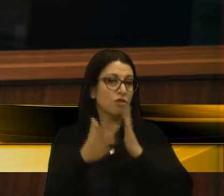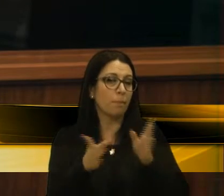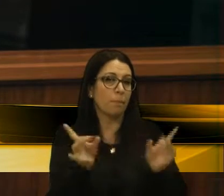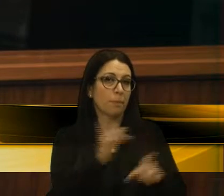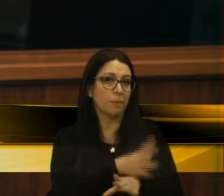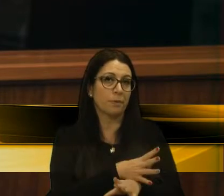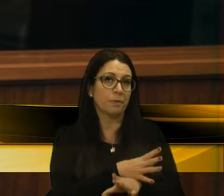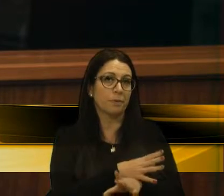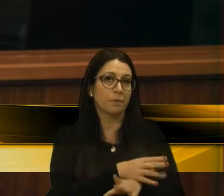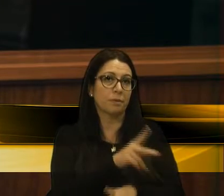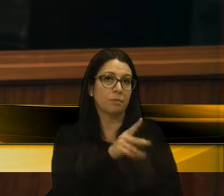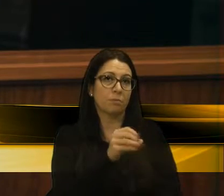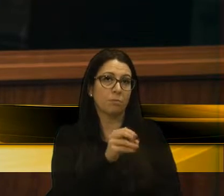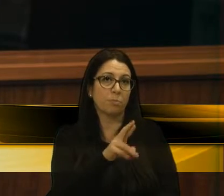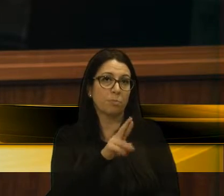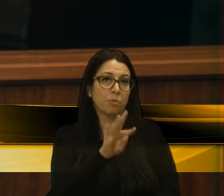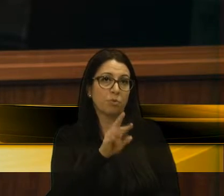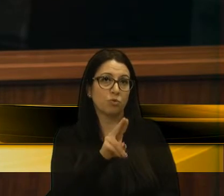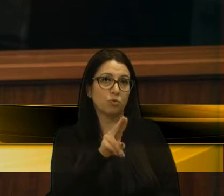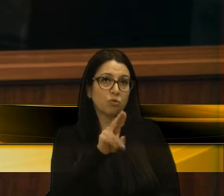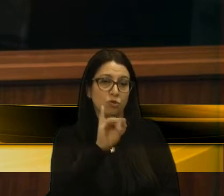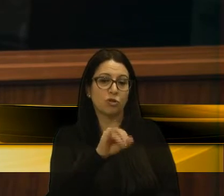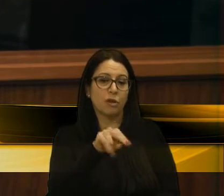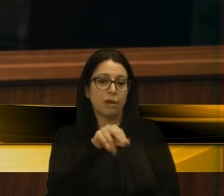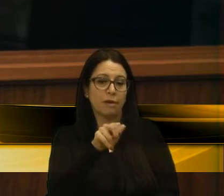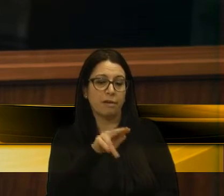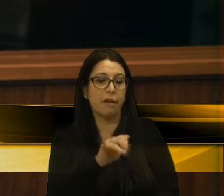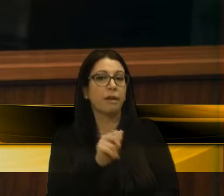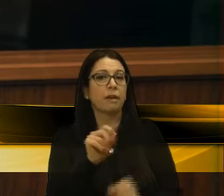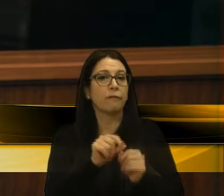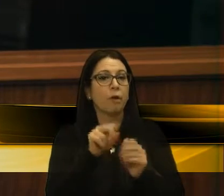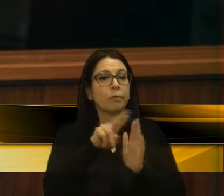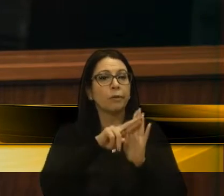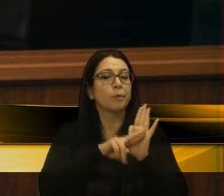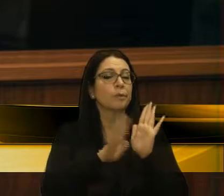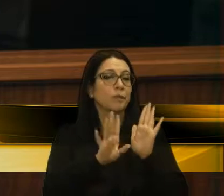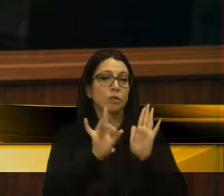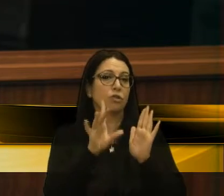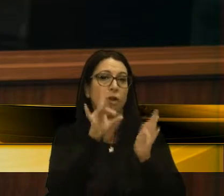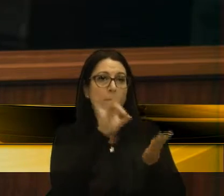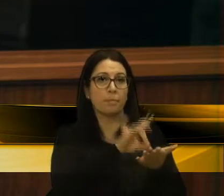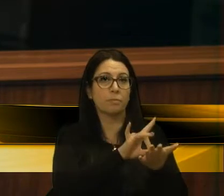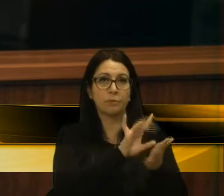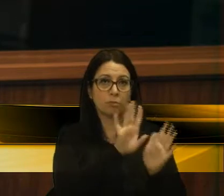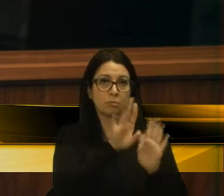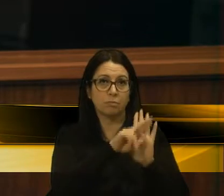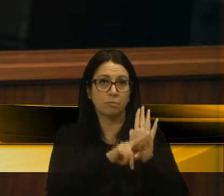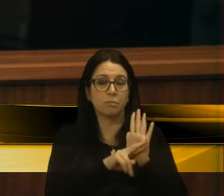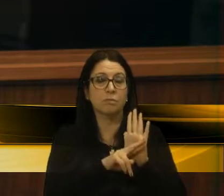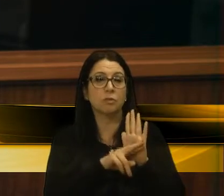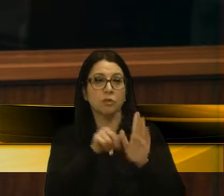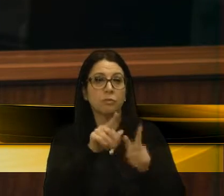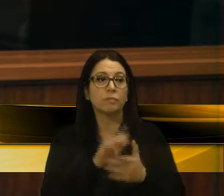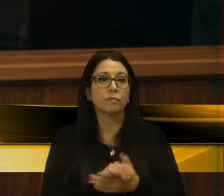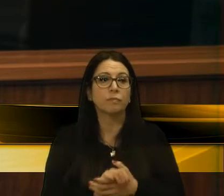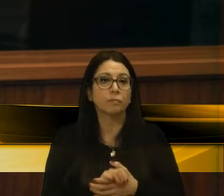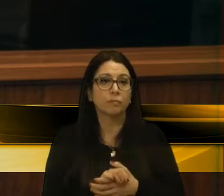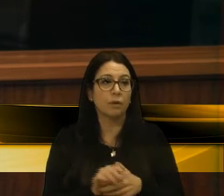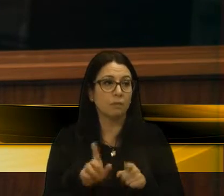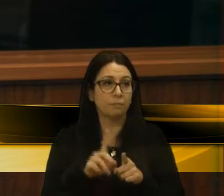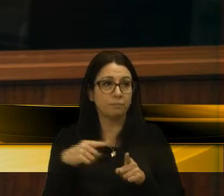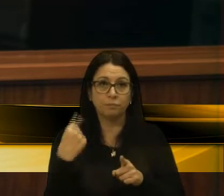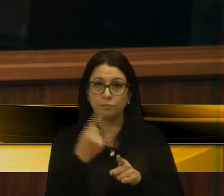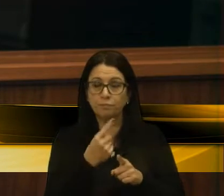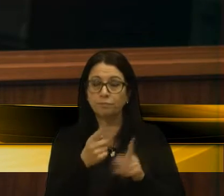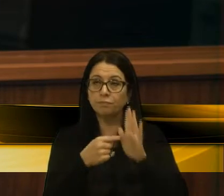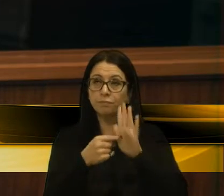o Portinari, tem que regularizar. Vários loteamentos já consolidados que a gente precisa regularizar, ele já vem ali definido. Inclusive, a gente